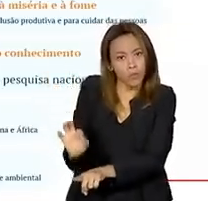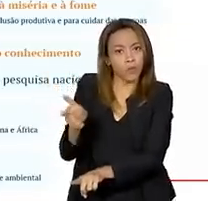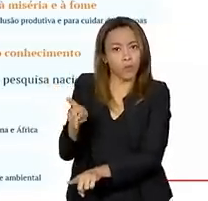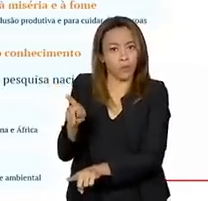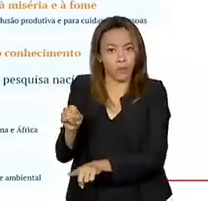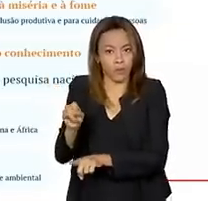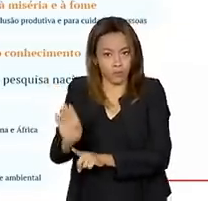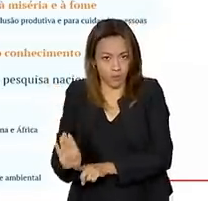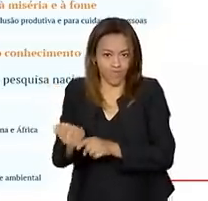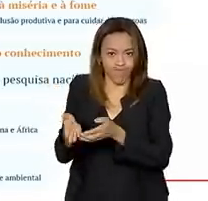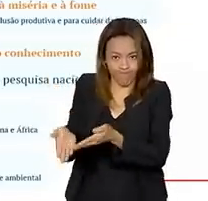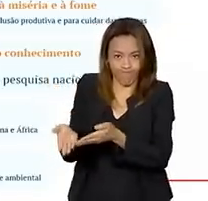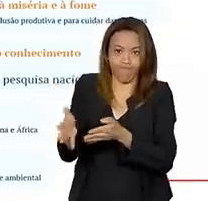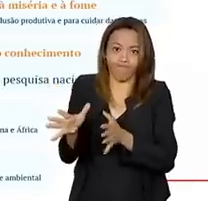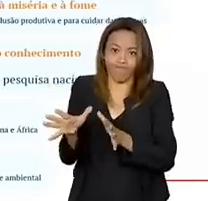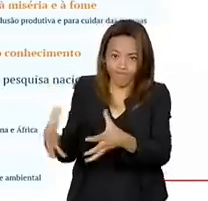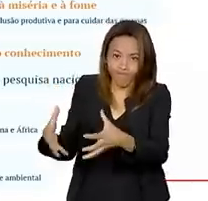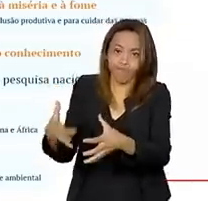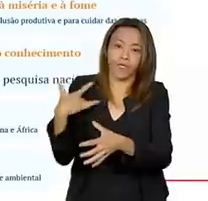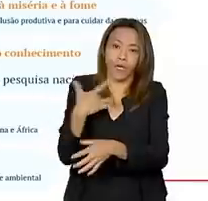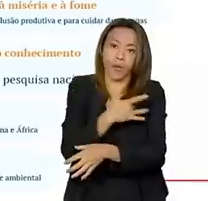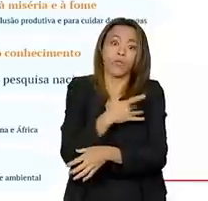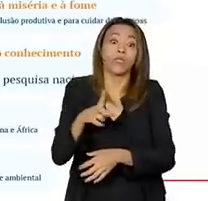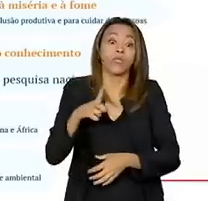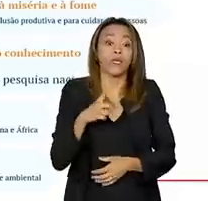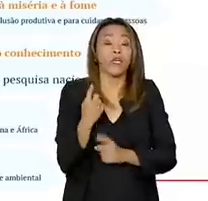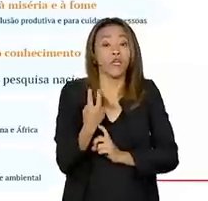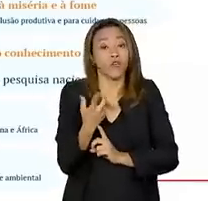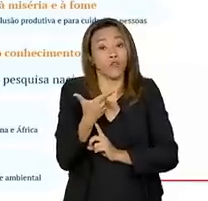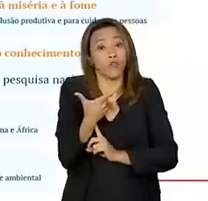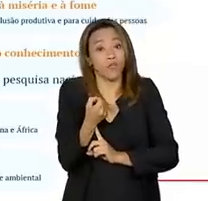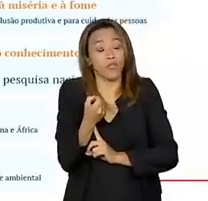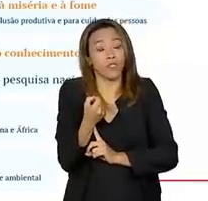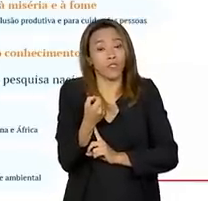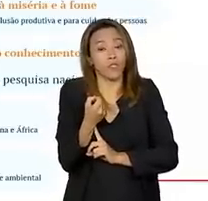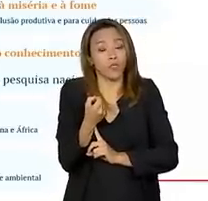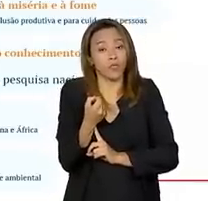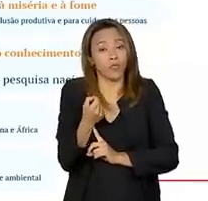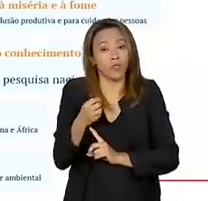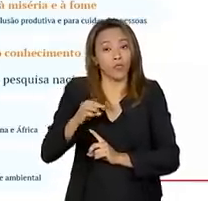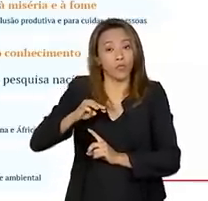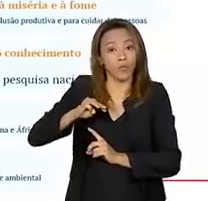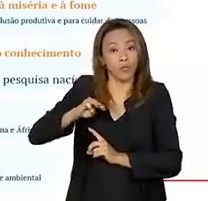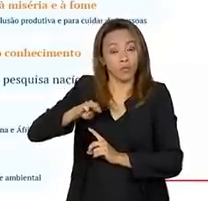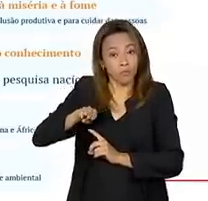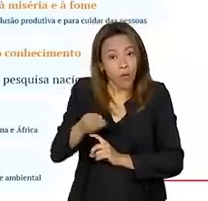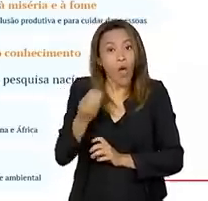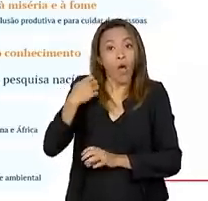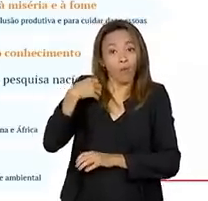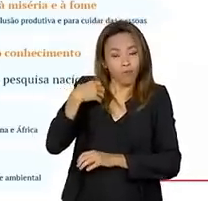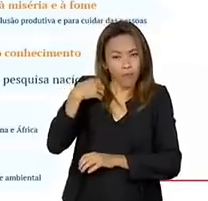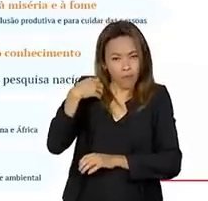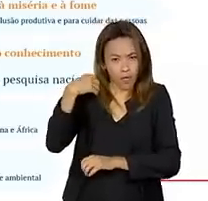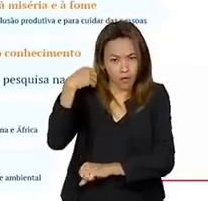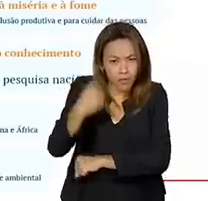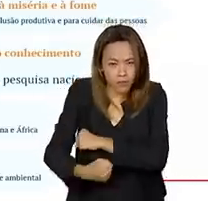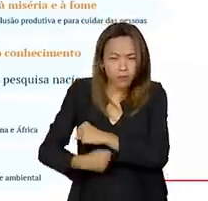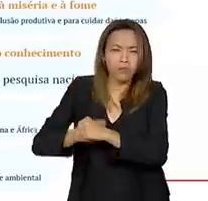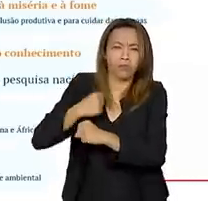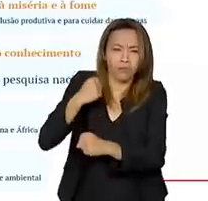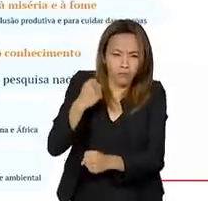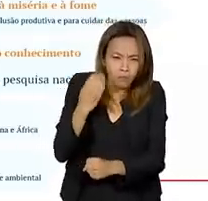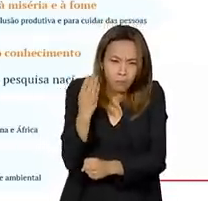uma dependência que eu já mencionei de 20 bilhões por ano pela necessidade